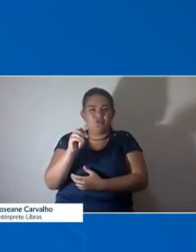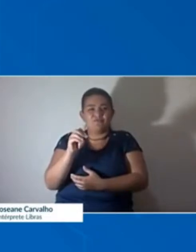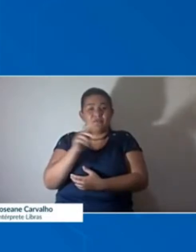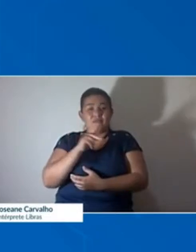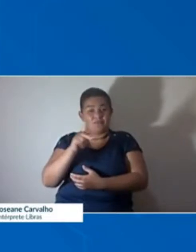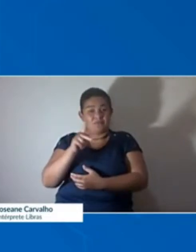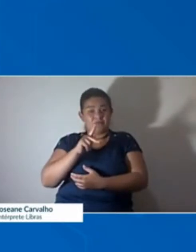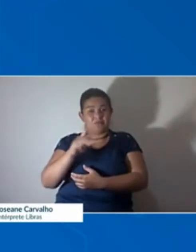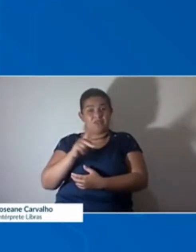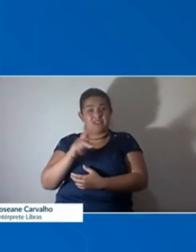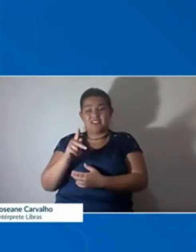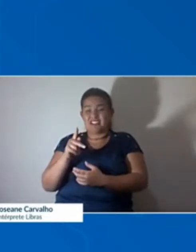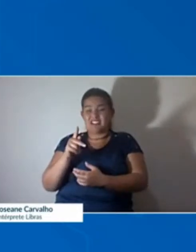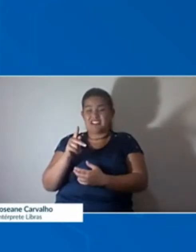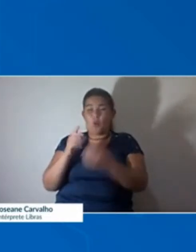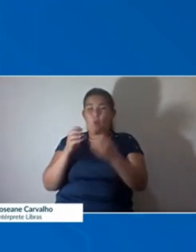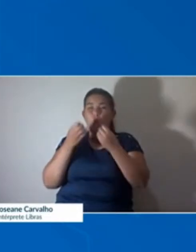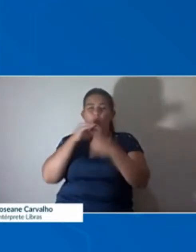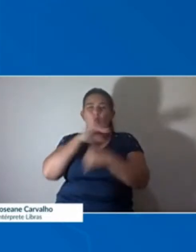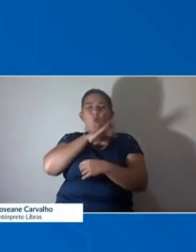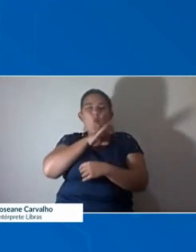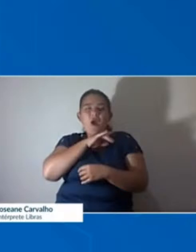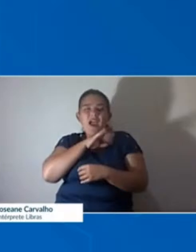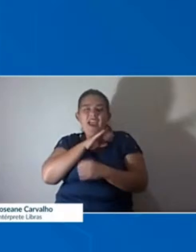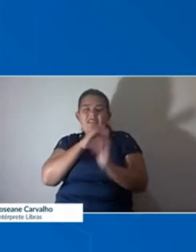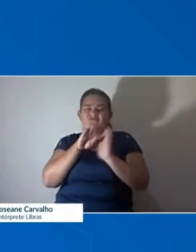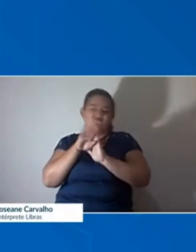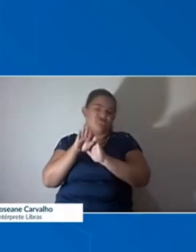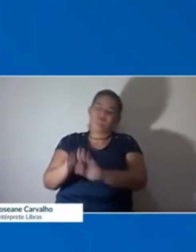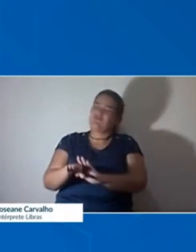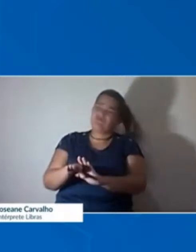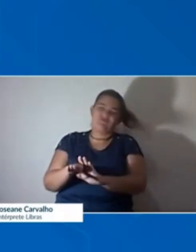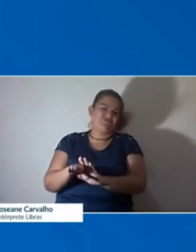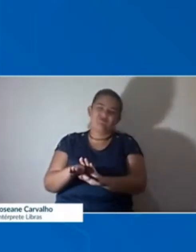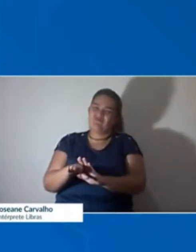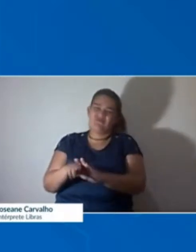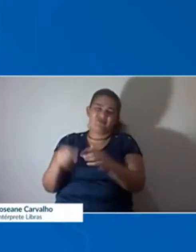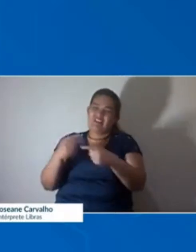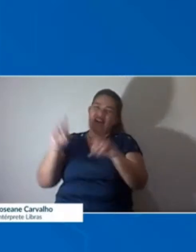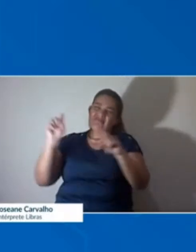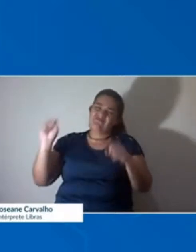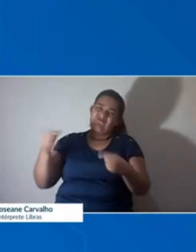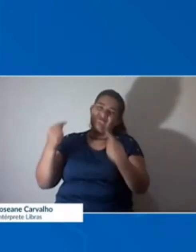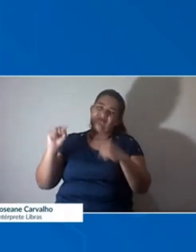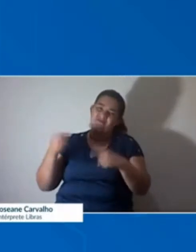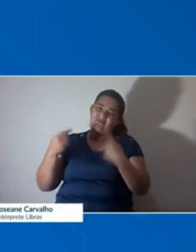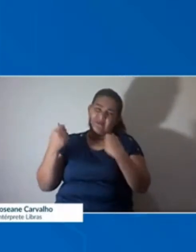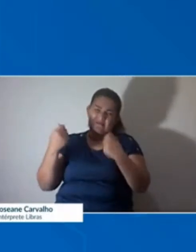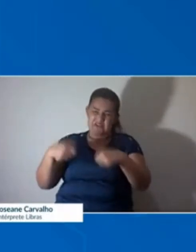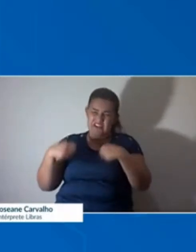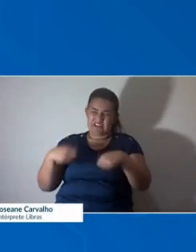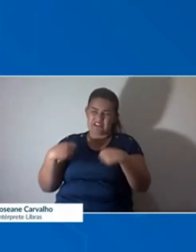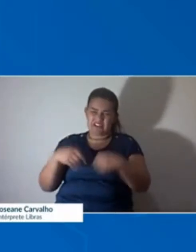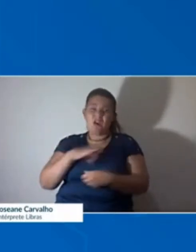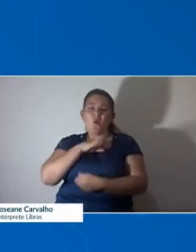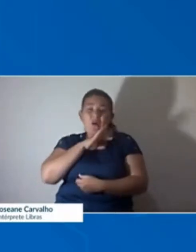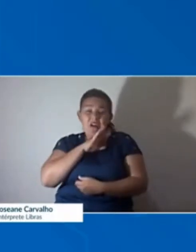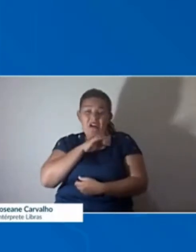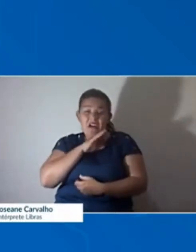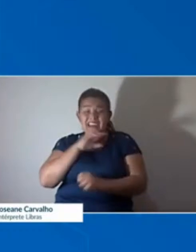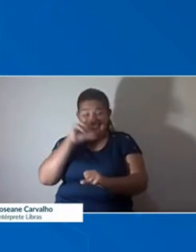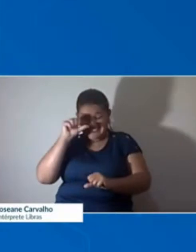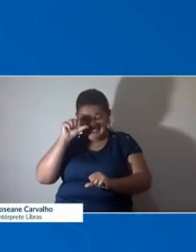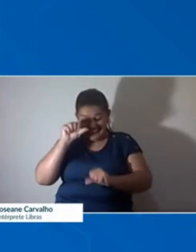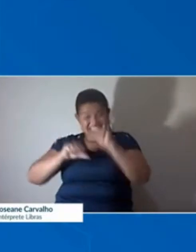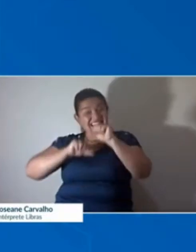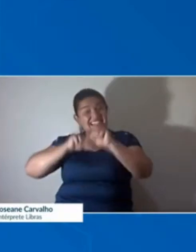de estereótipos negativos. Porque os estereótipos nem sempre têm que ser negativos, né? Então, a gente pode trabalhar com esse